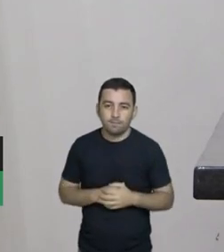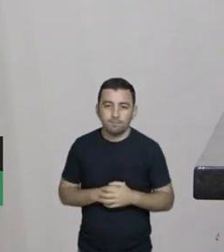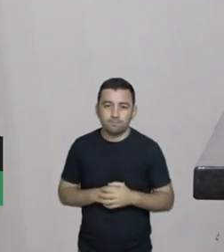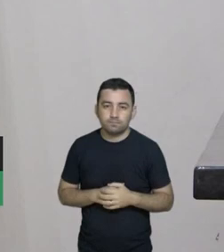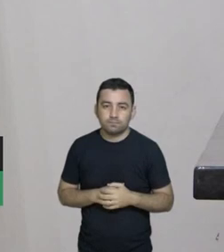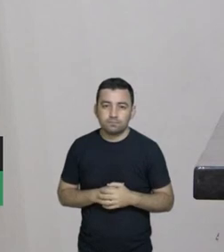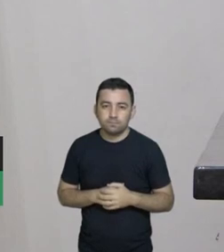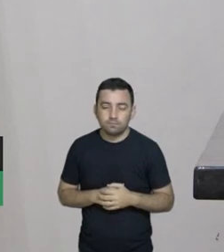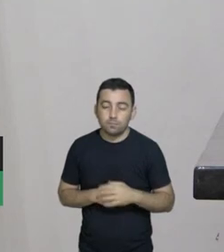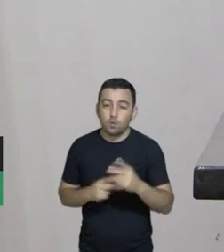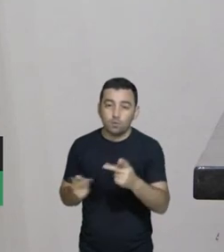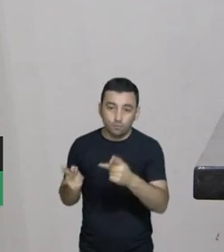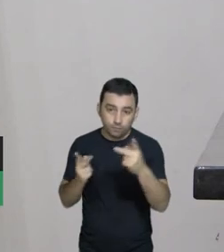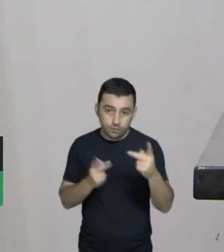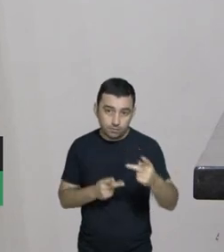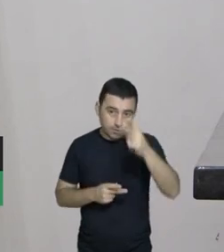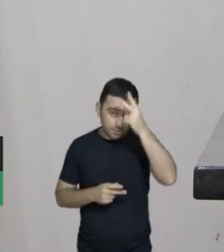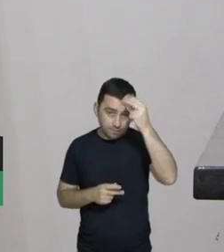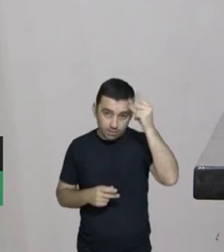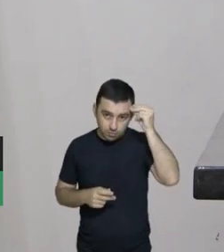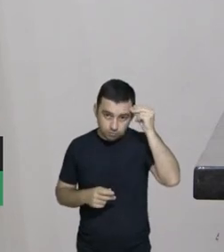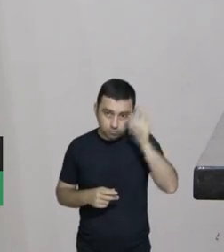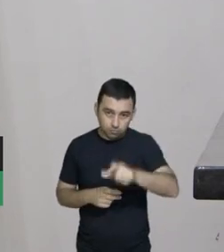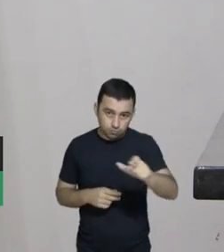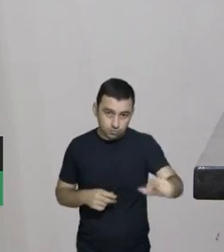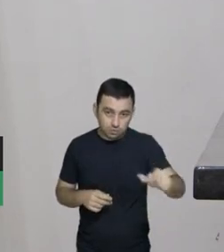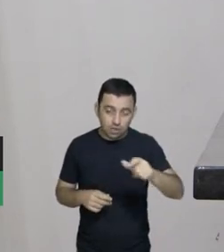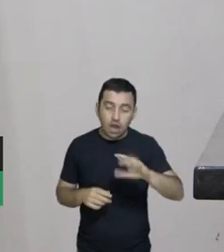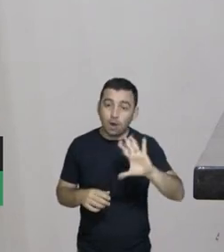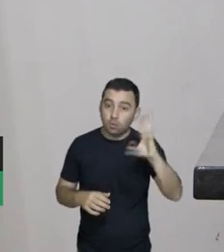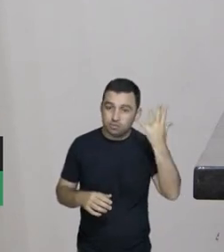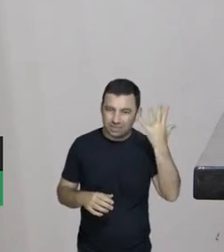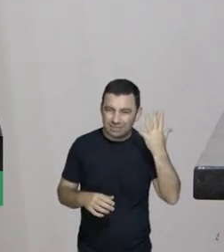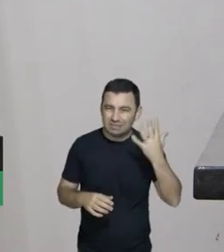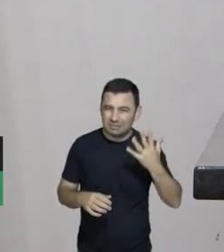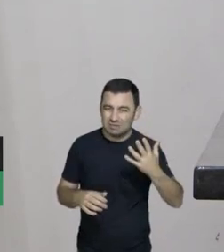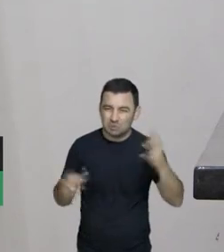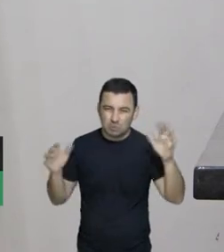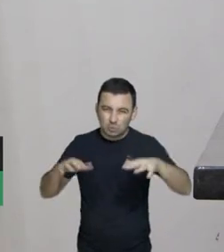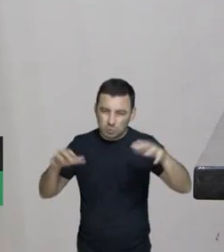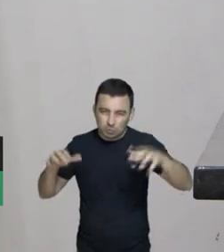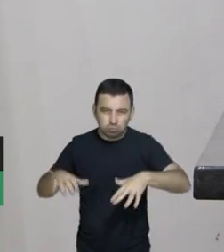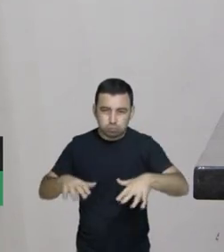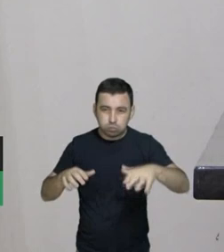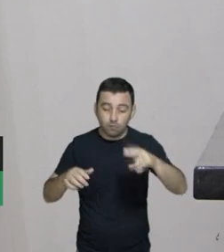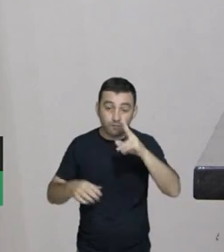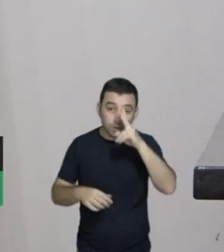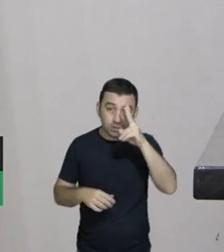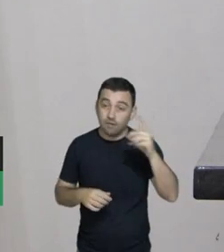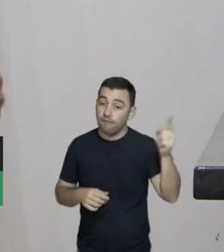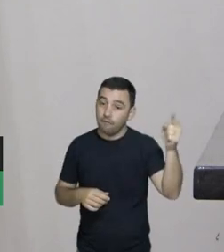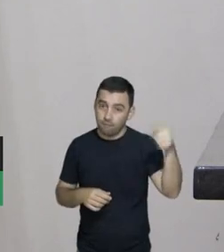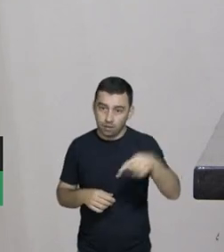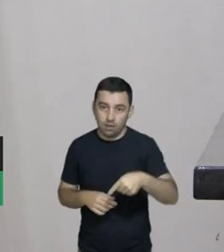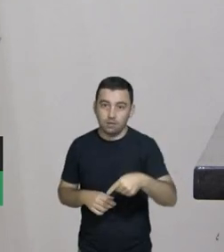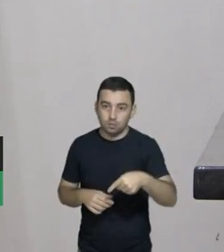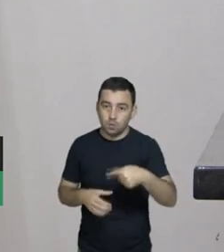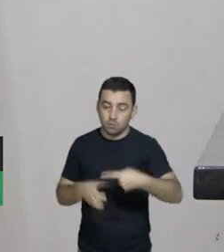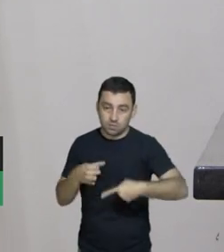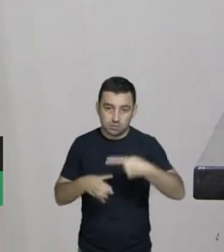o convite aos prefeitos dos municípios atingidos pelas fortes chuvas para que eles compareçam a essa